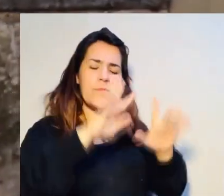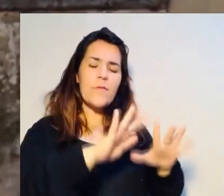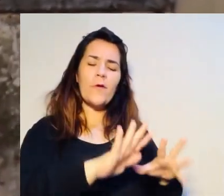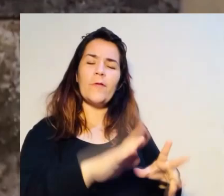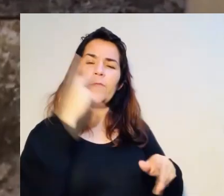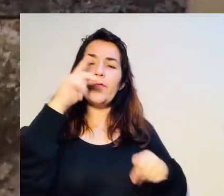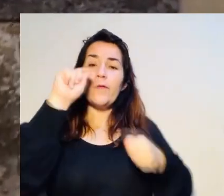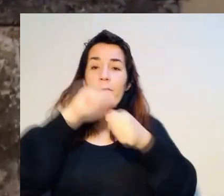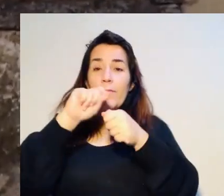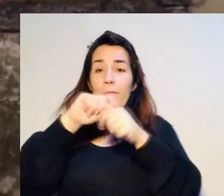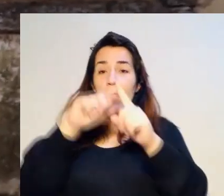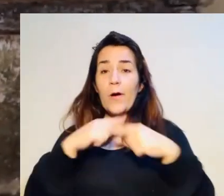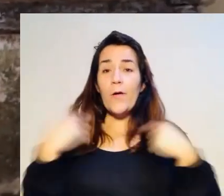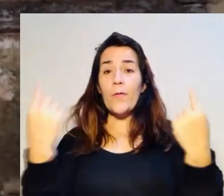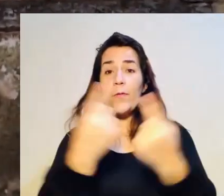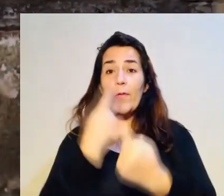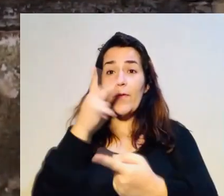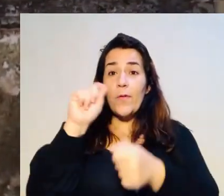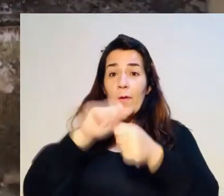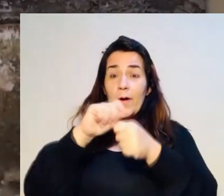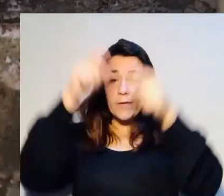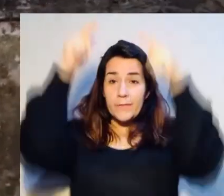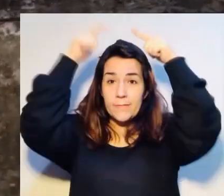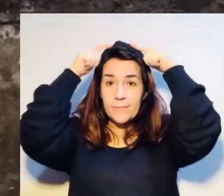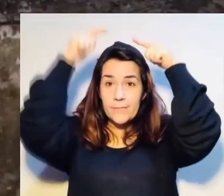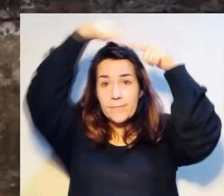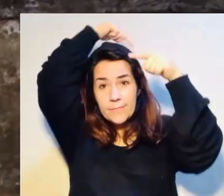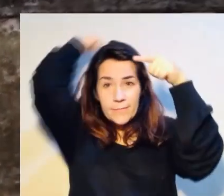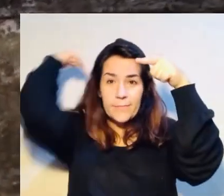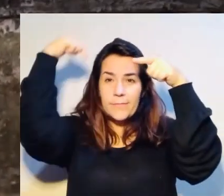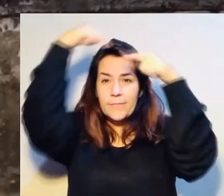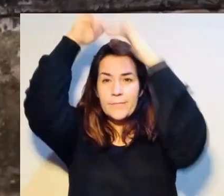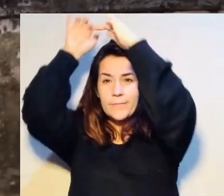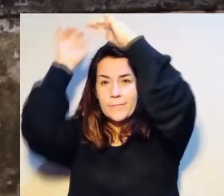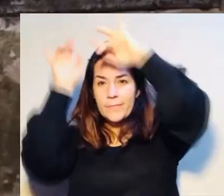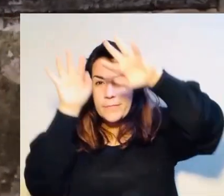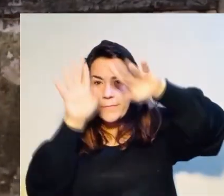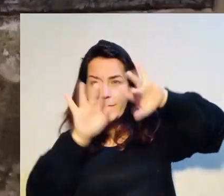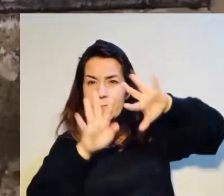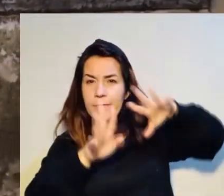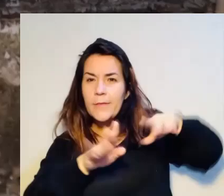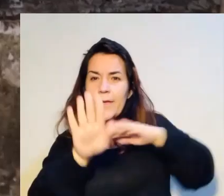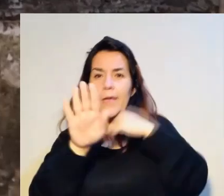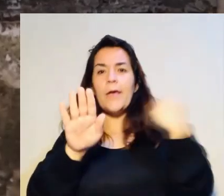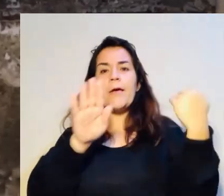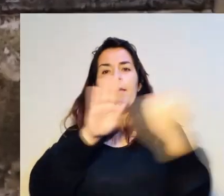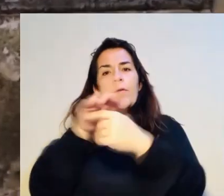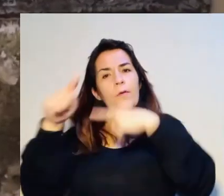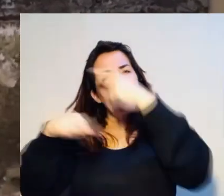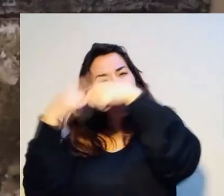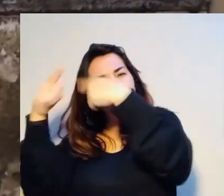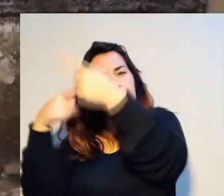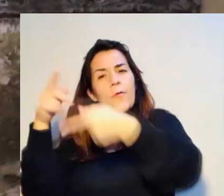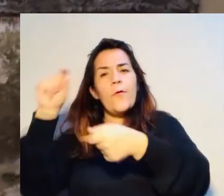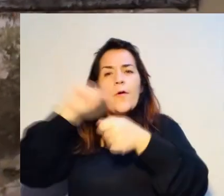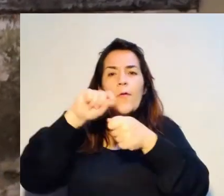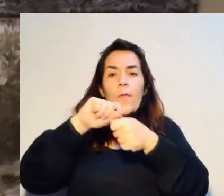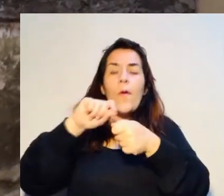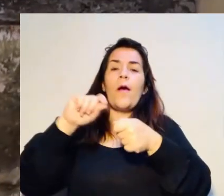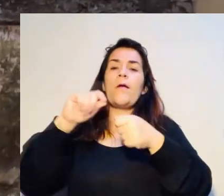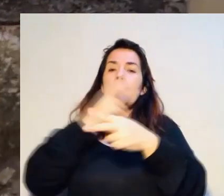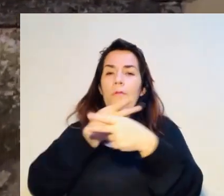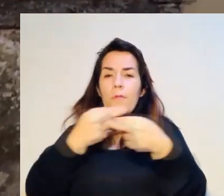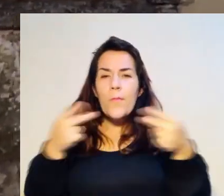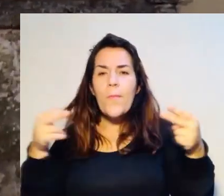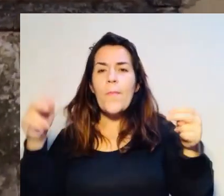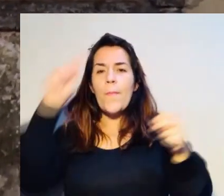como esse, para o santo também trazer a sua bênção. E isso depois vira